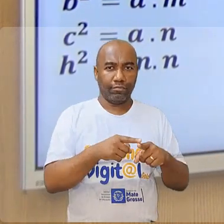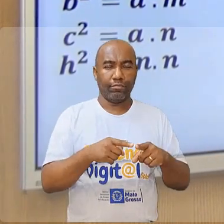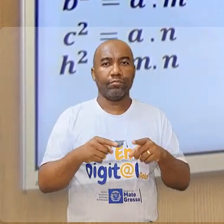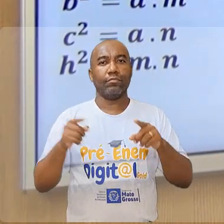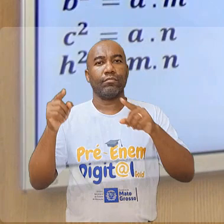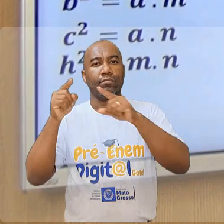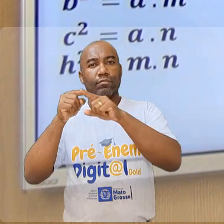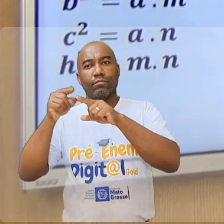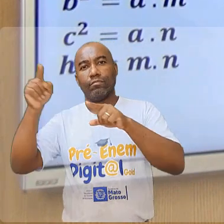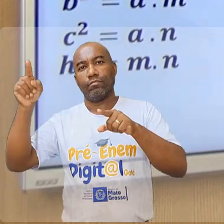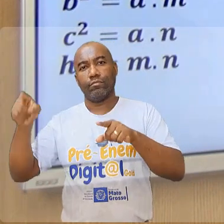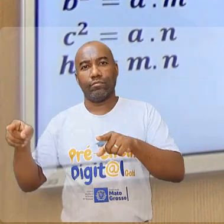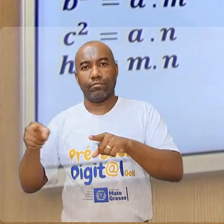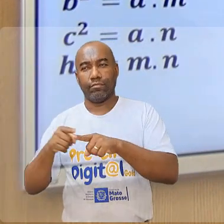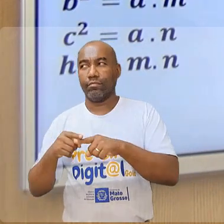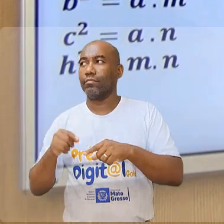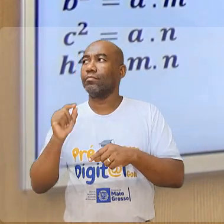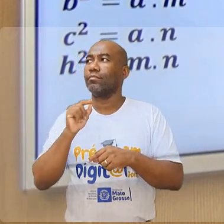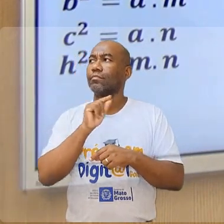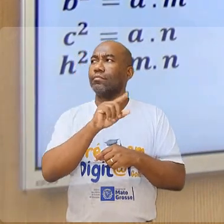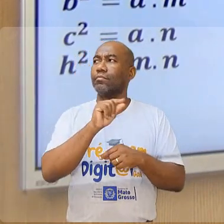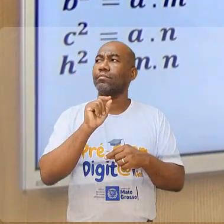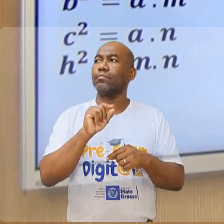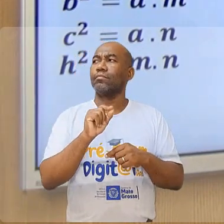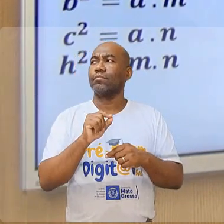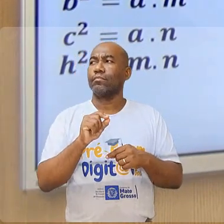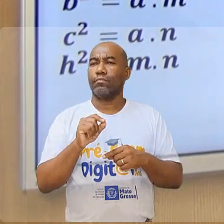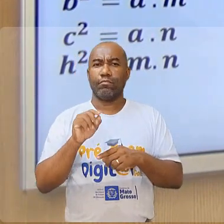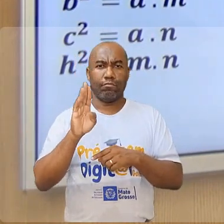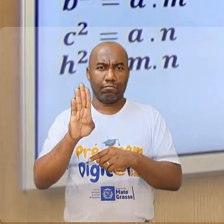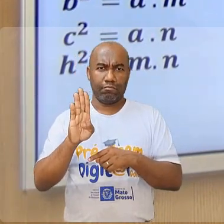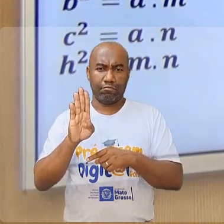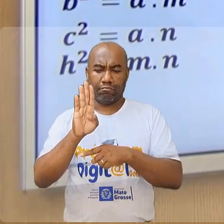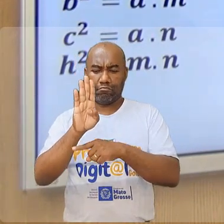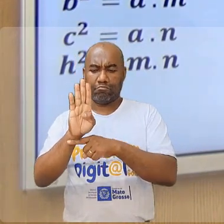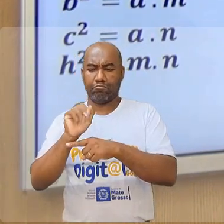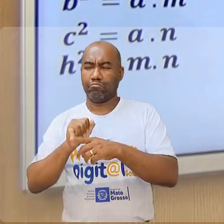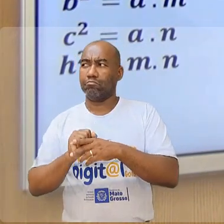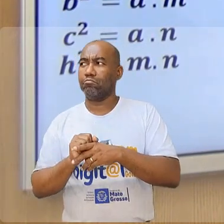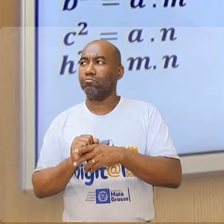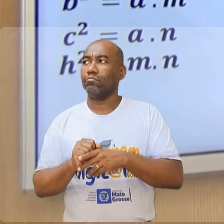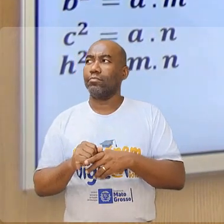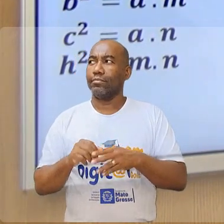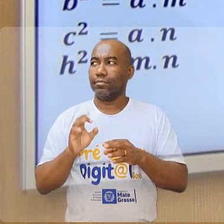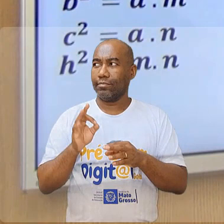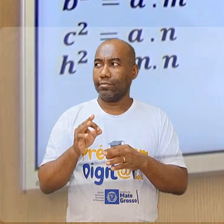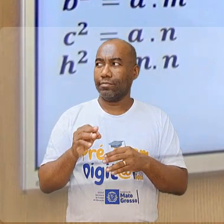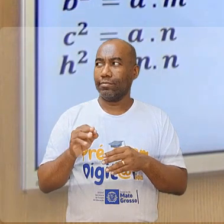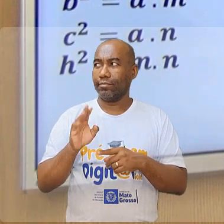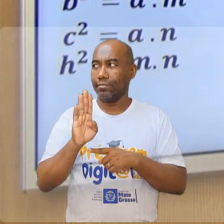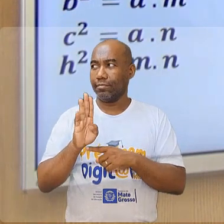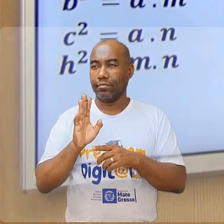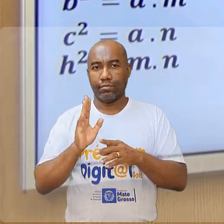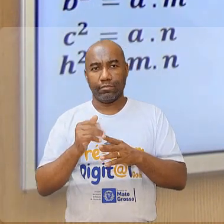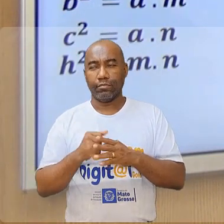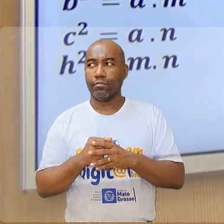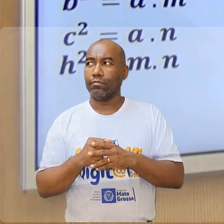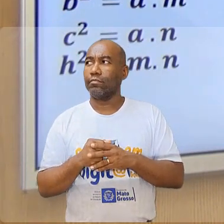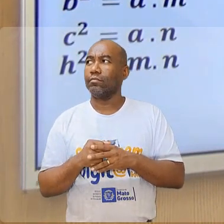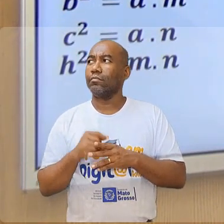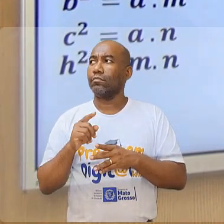médio repara eu vou pegar quem eu já peguei o bebê agora é uma prever a reação mas já peguei o bebê